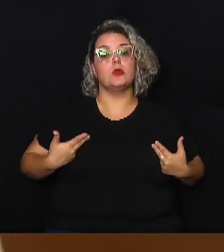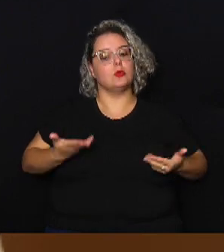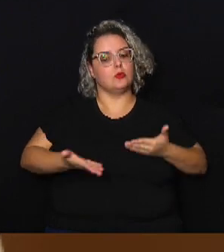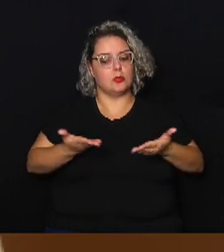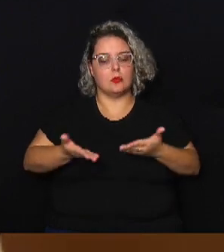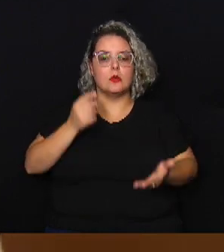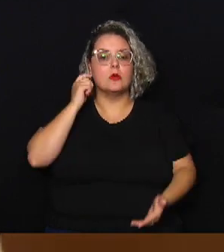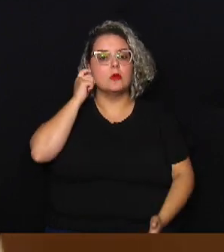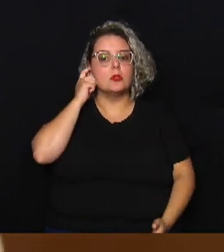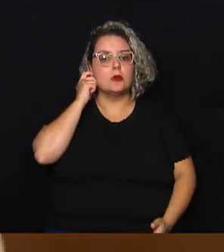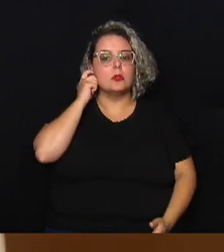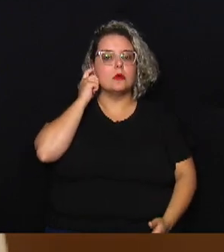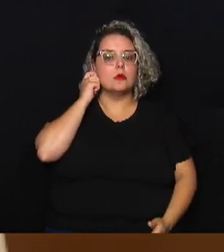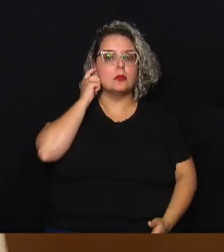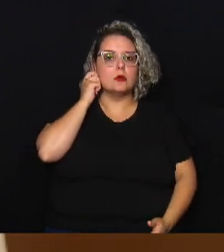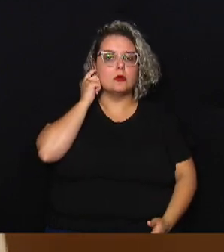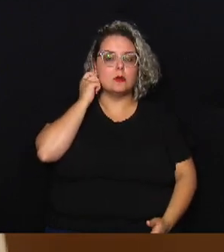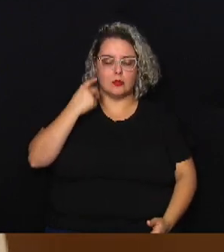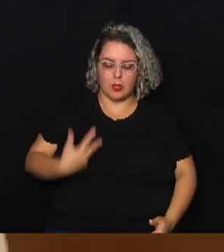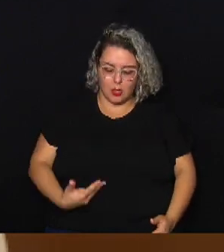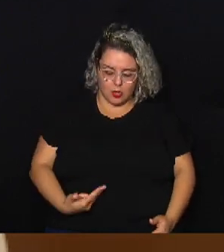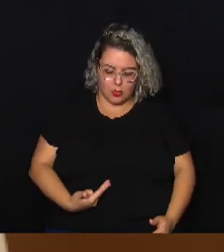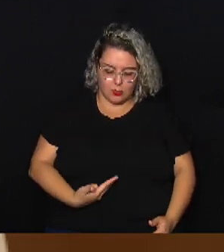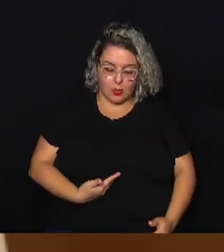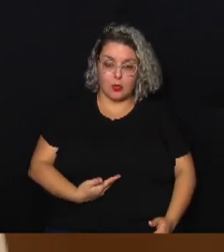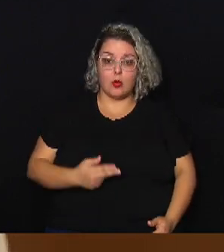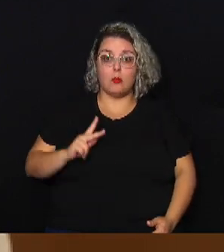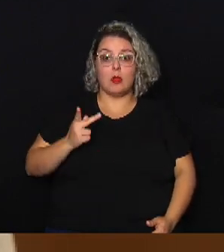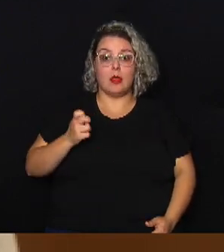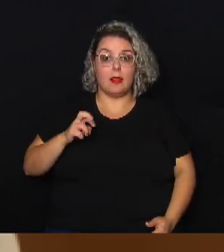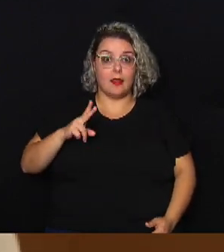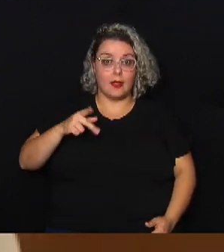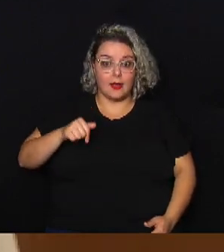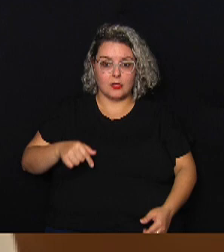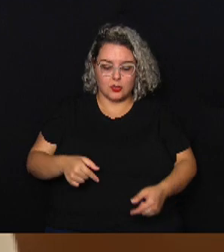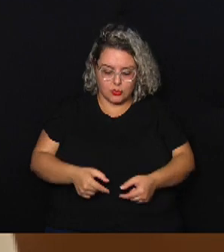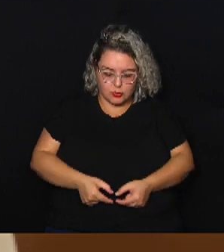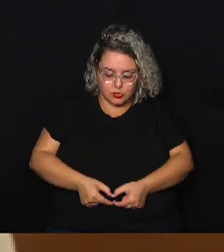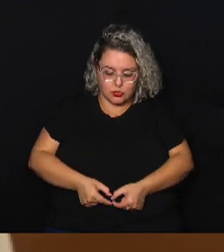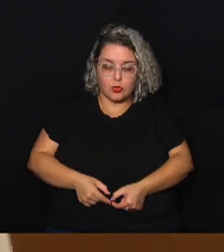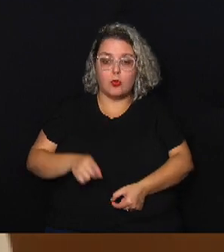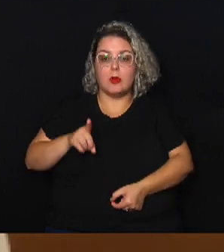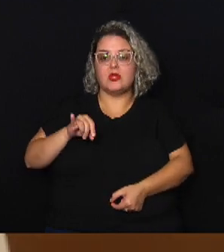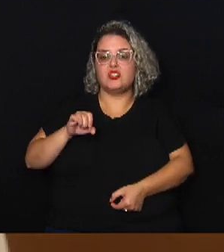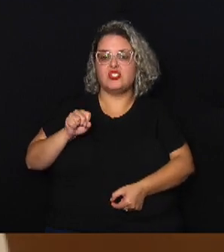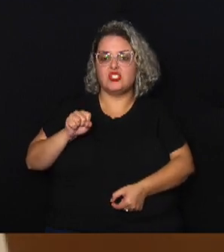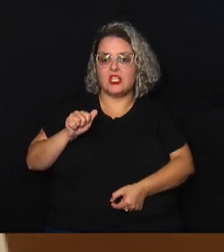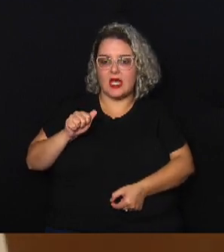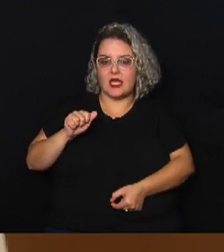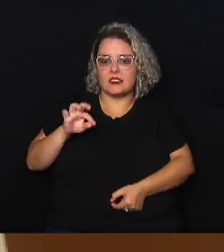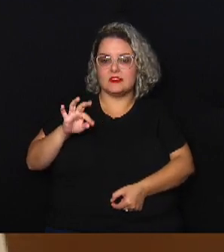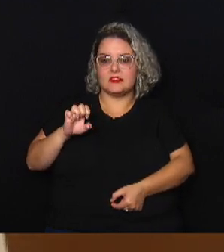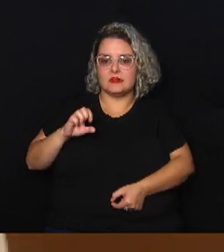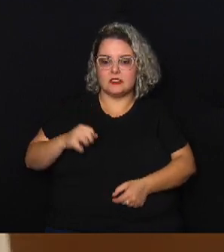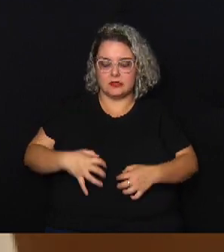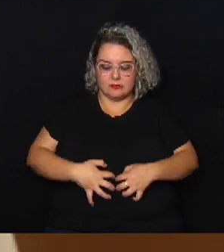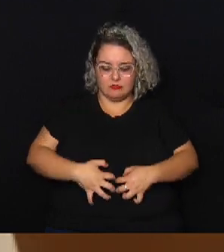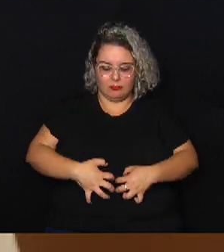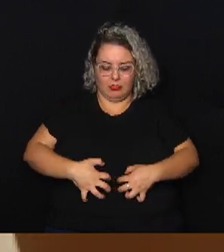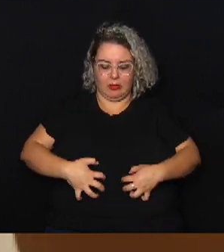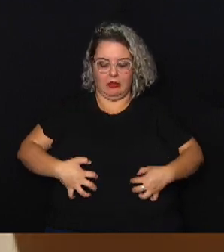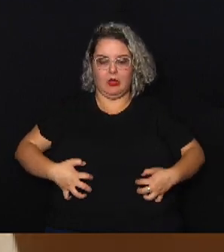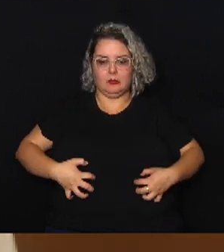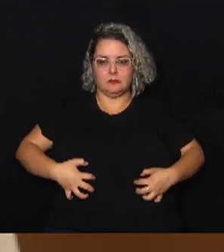uma abdominoplastia, se tiver uma hérnia umbilical ou uma diástase, que é o afastamento da musculatura,